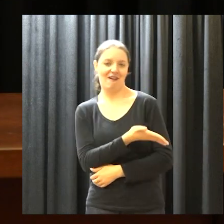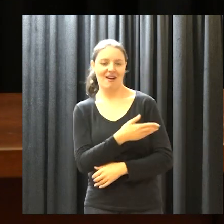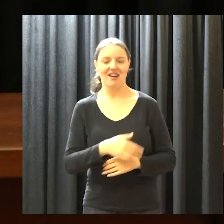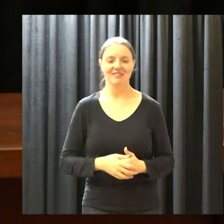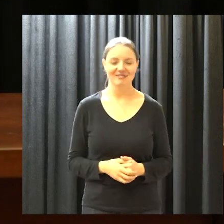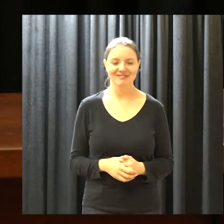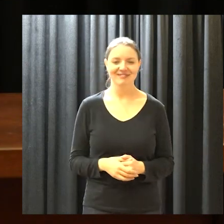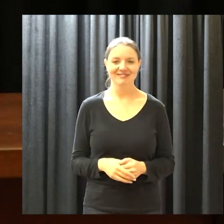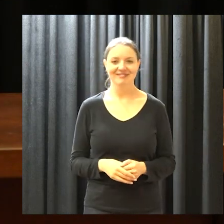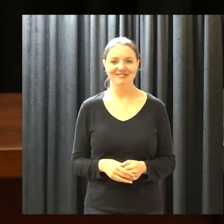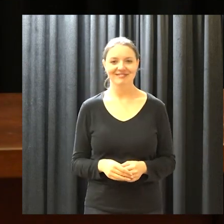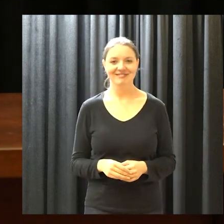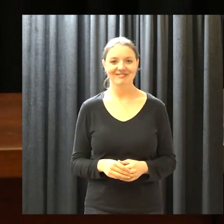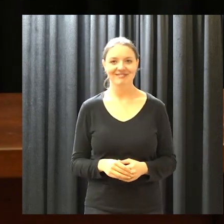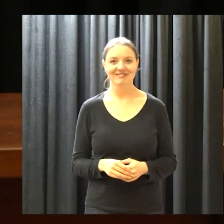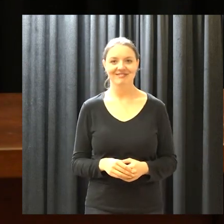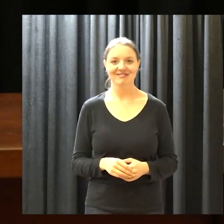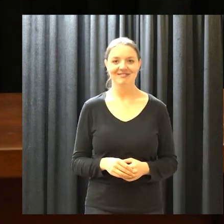sem mais delongas,